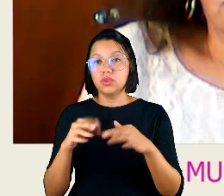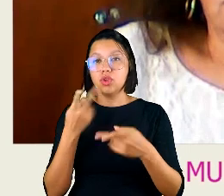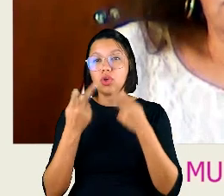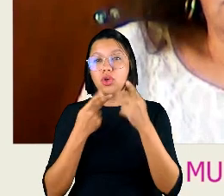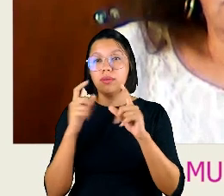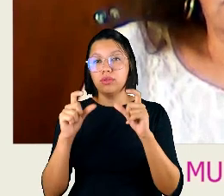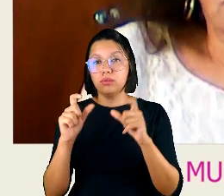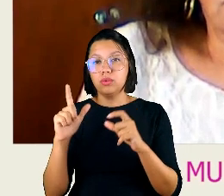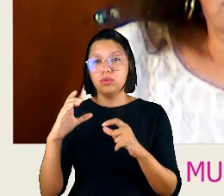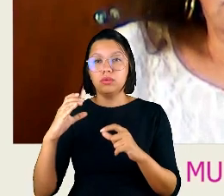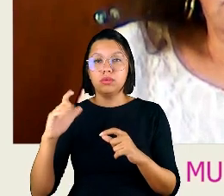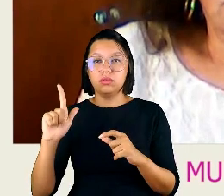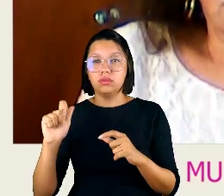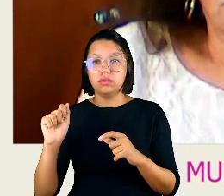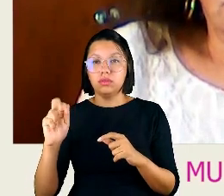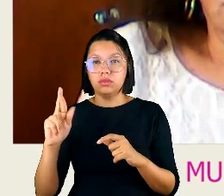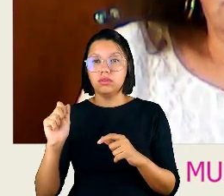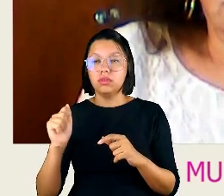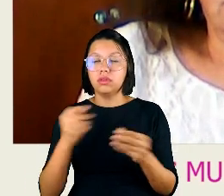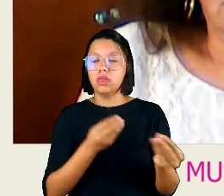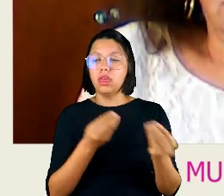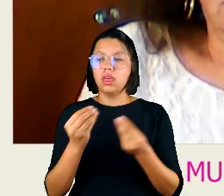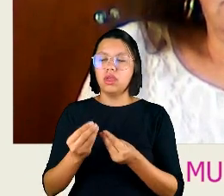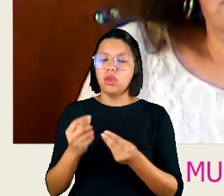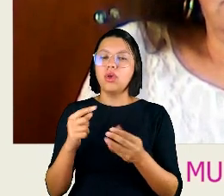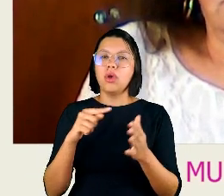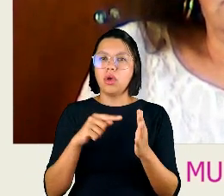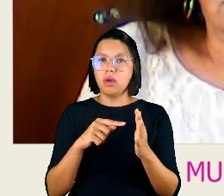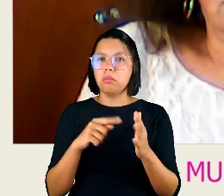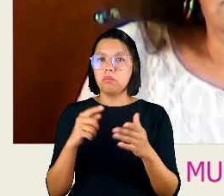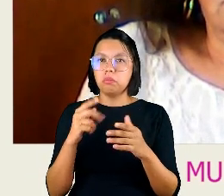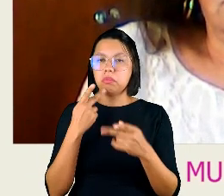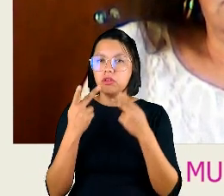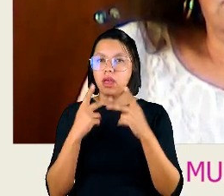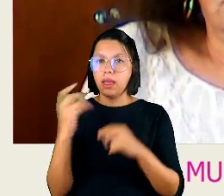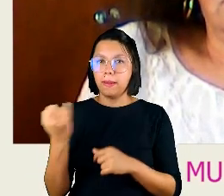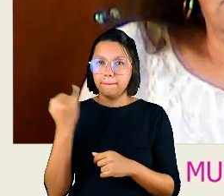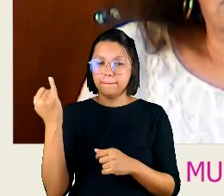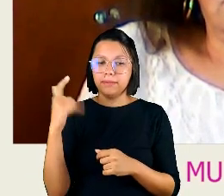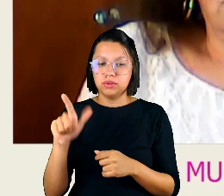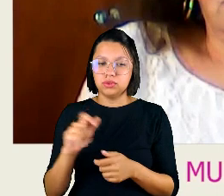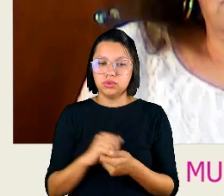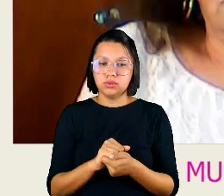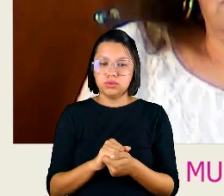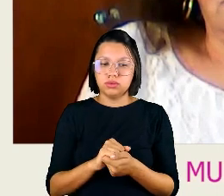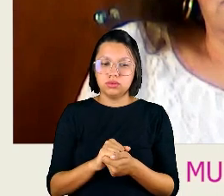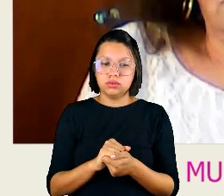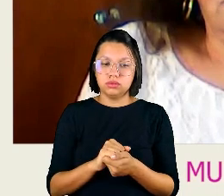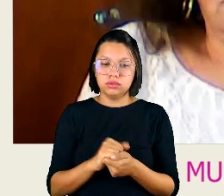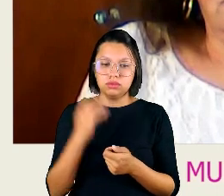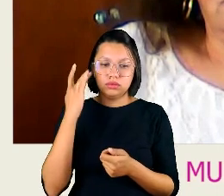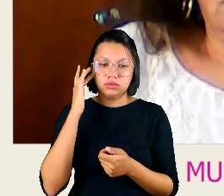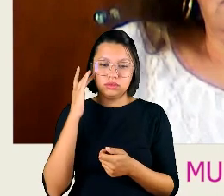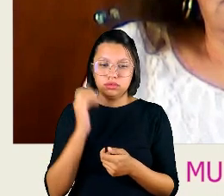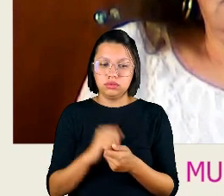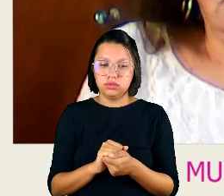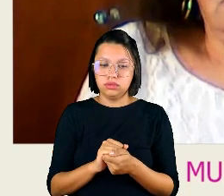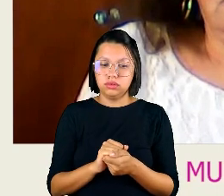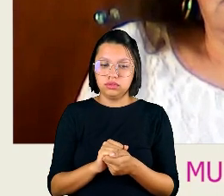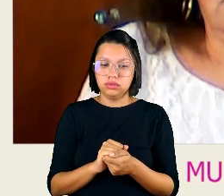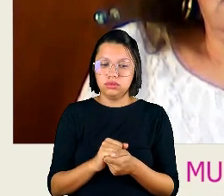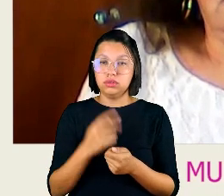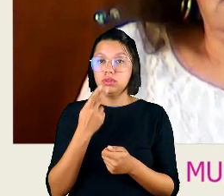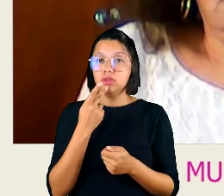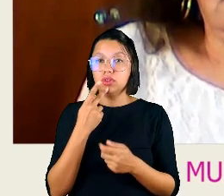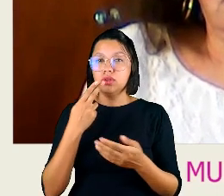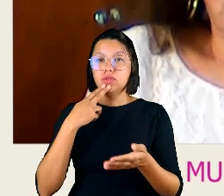acho que ela trouxe um ponto super importante, um outro, que eu acho que eu deixo de mensagem, né, quando a gente está